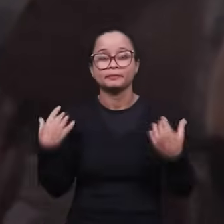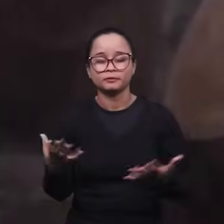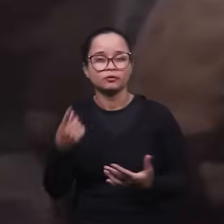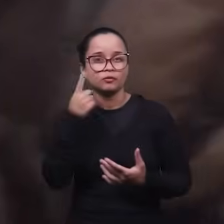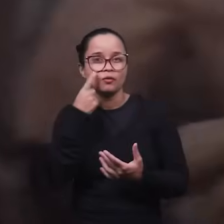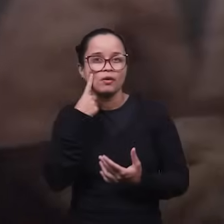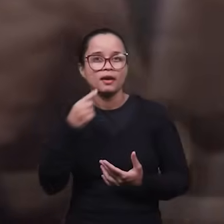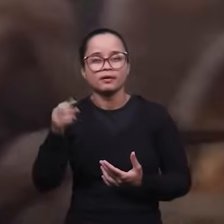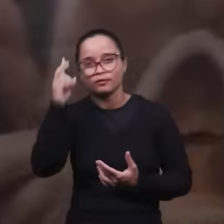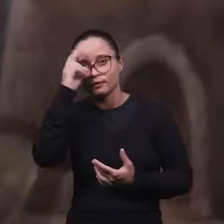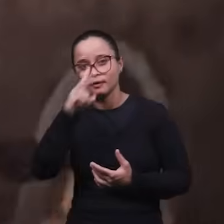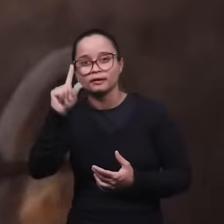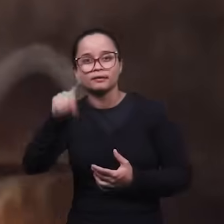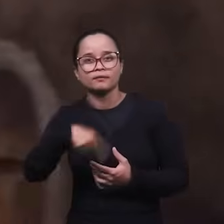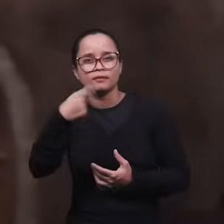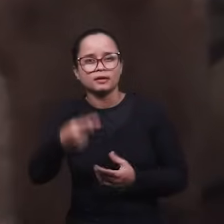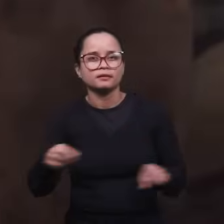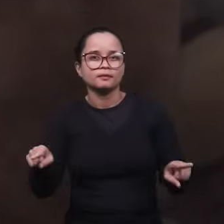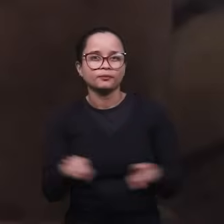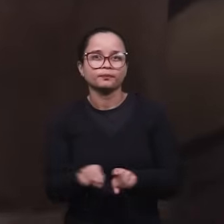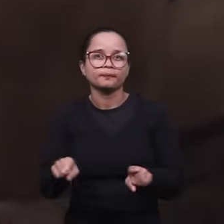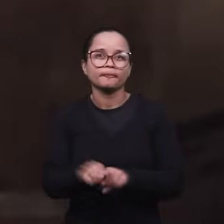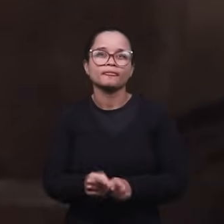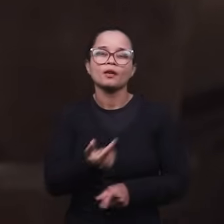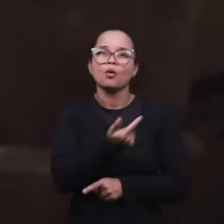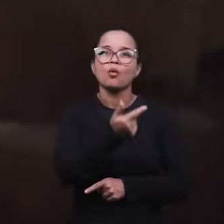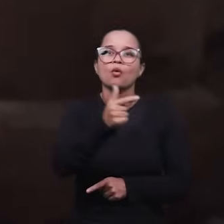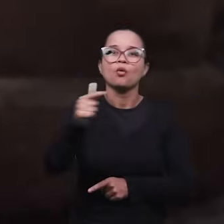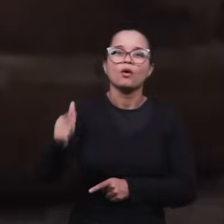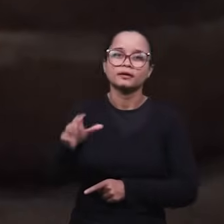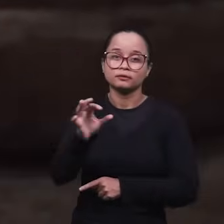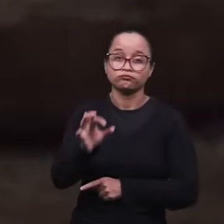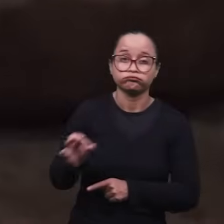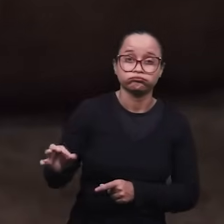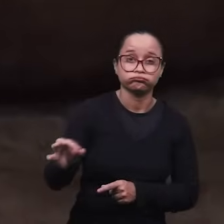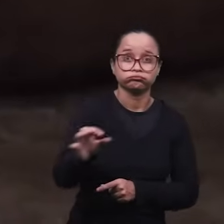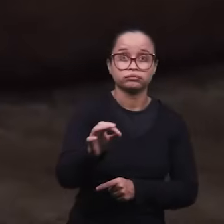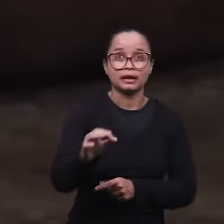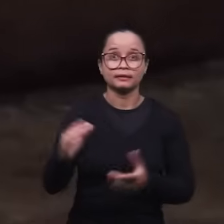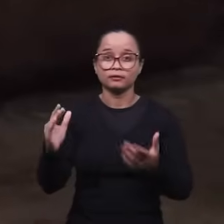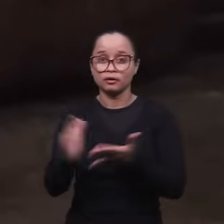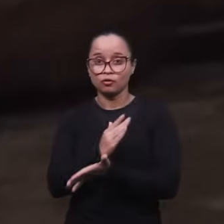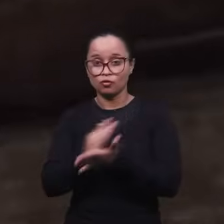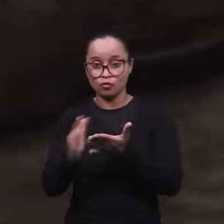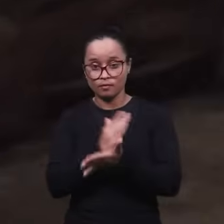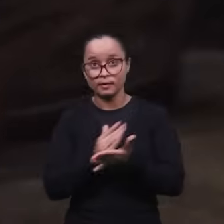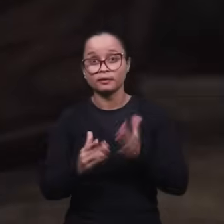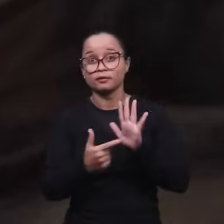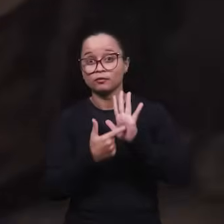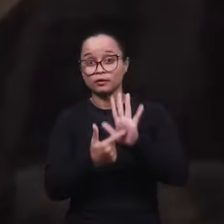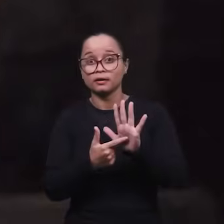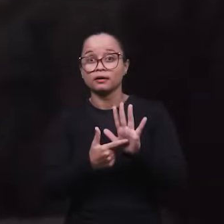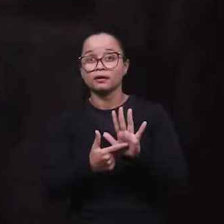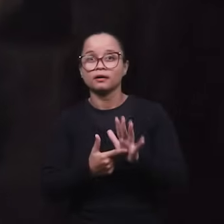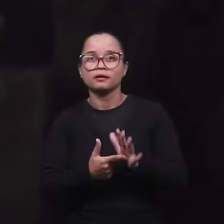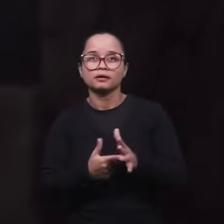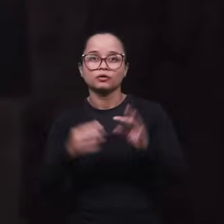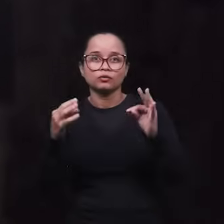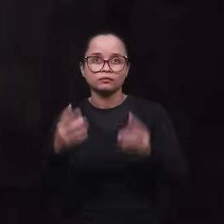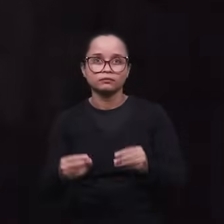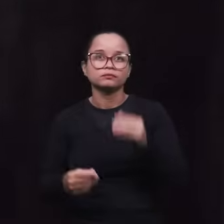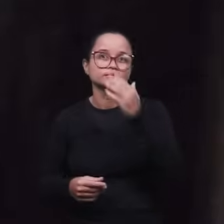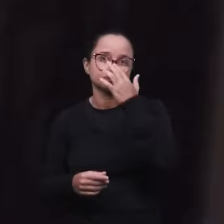também nós vamos ver na sequência outras moedas. Nós temos alguns exemplares para mostrar a